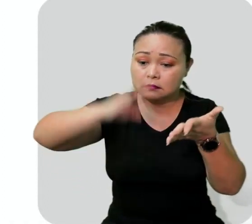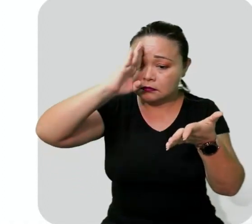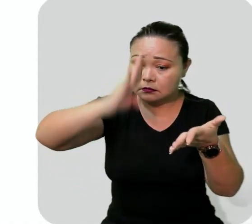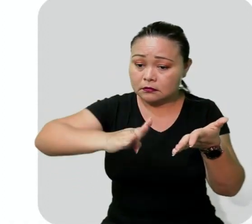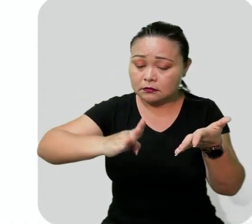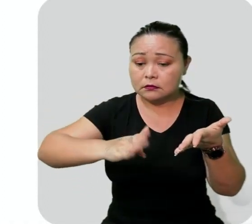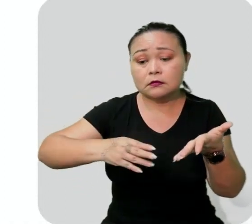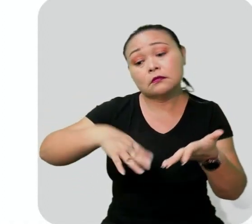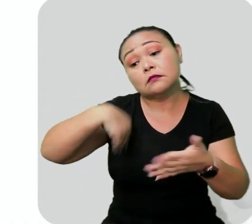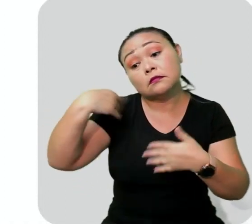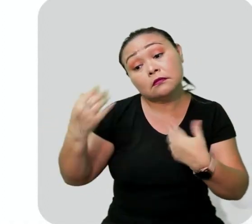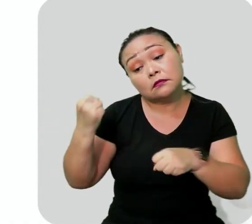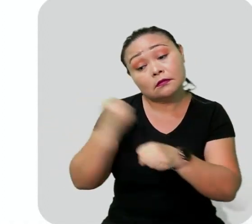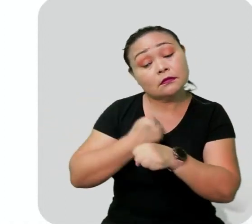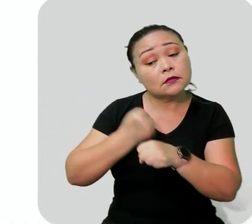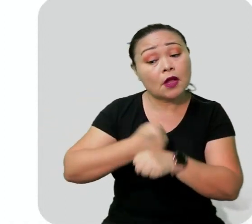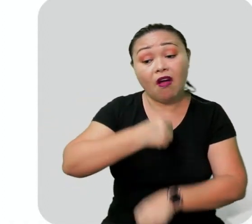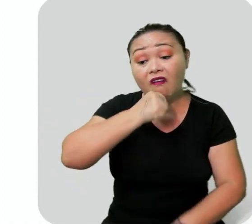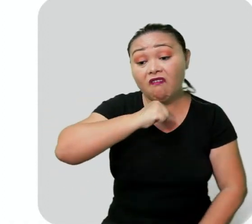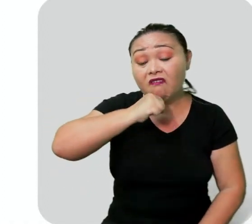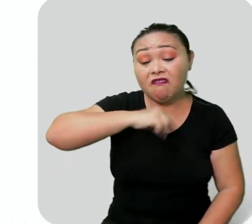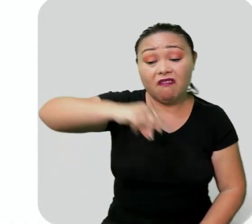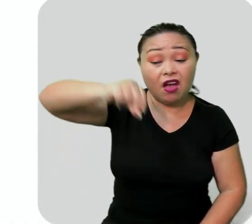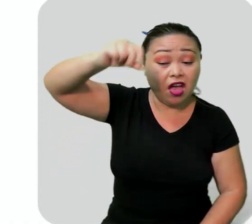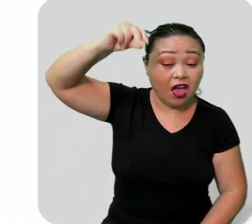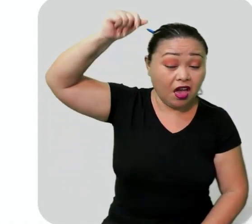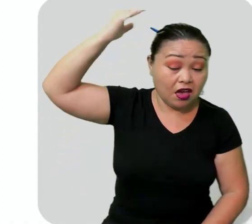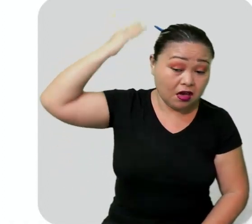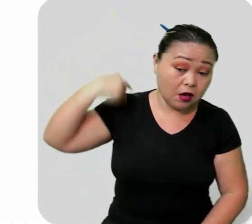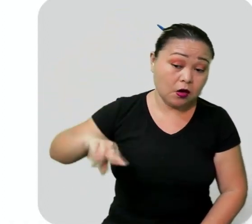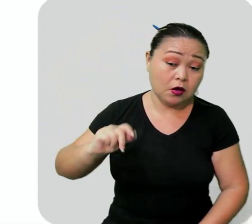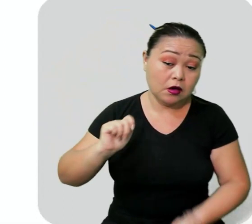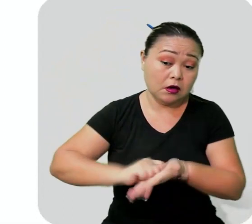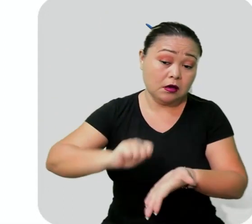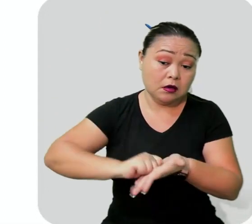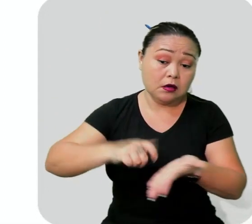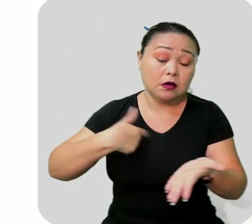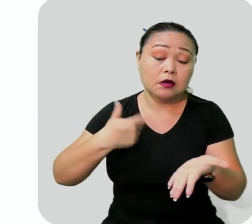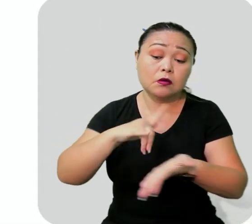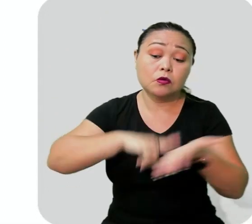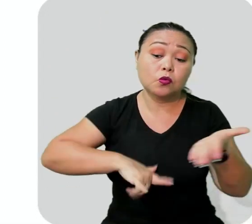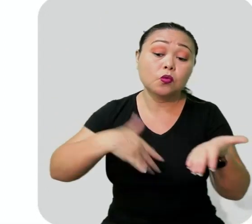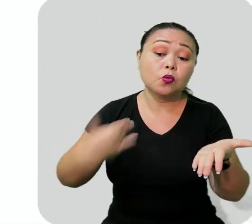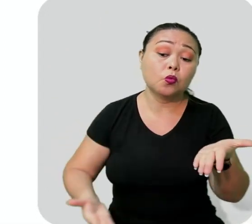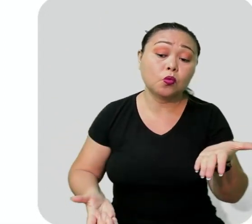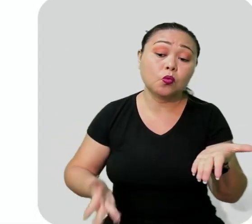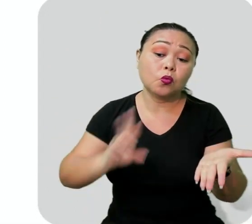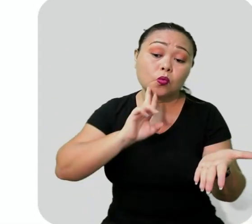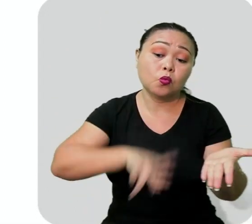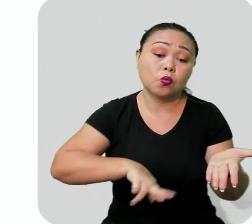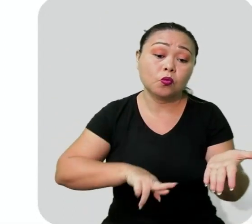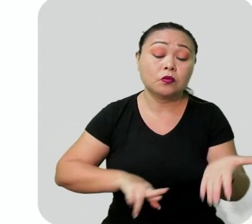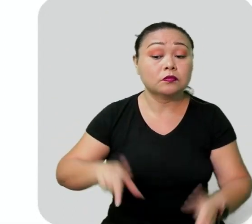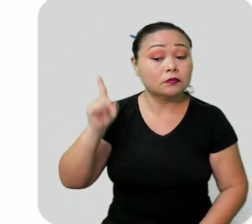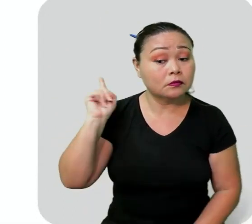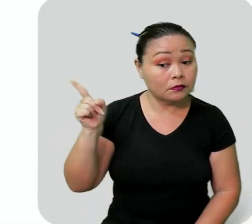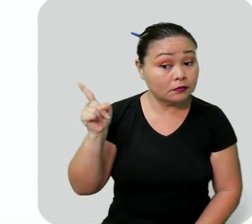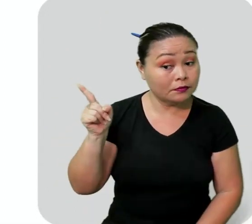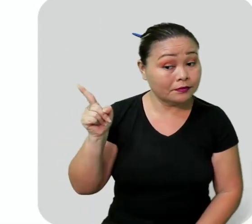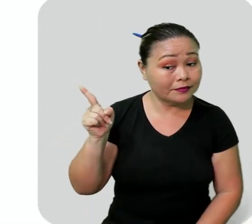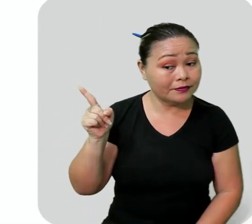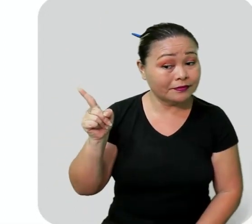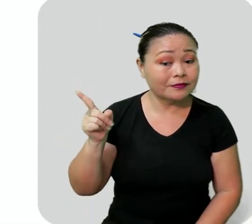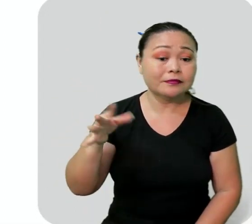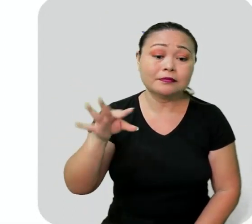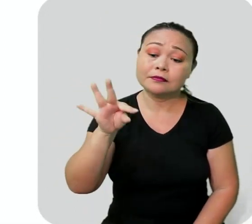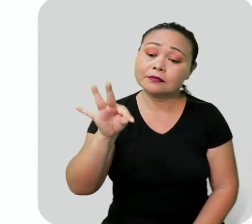do mais velho. Não é isso? Bom, de quem nós estamos falando? Resposta? Tratado